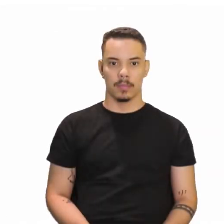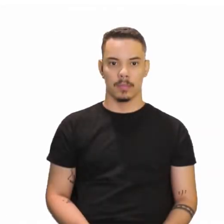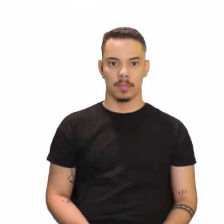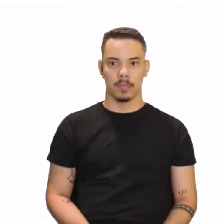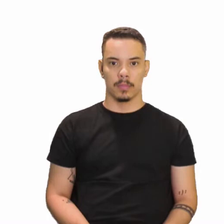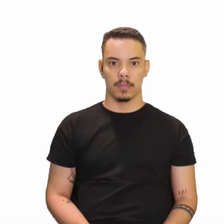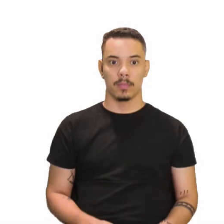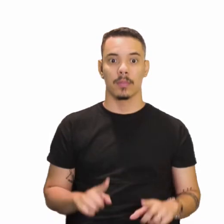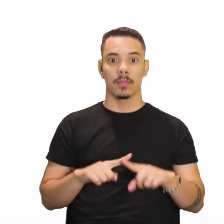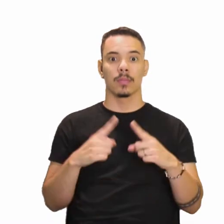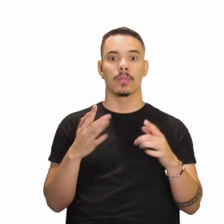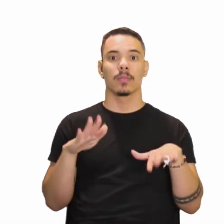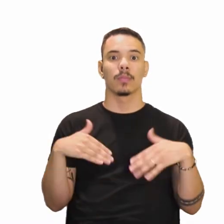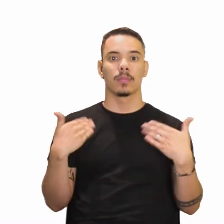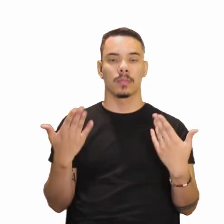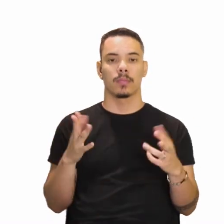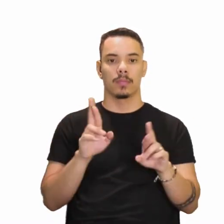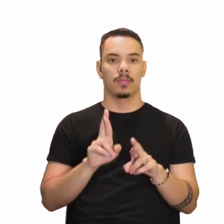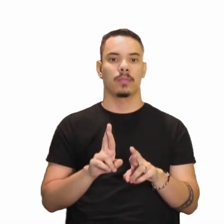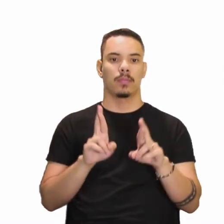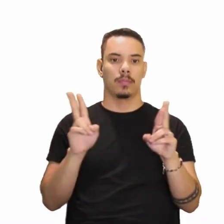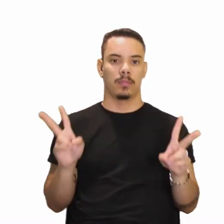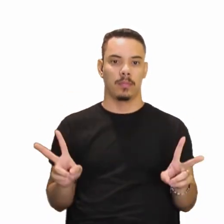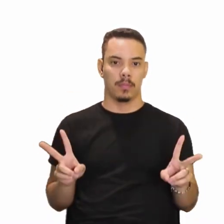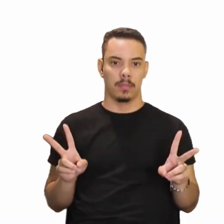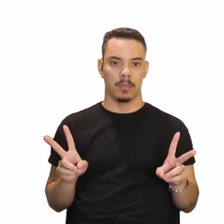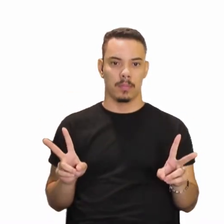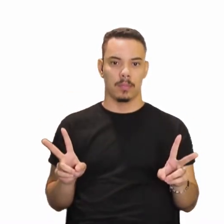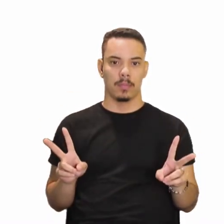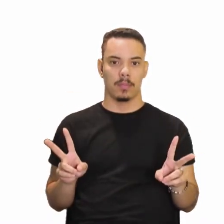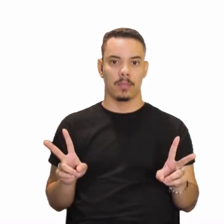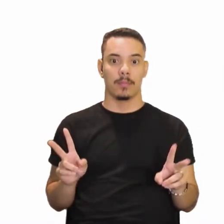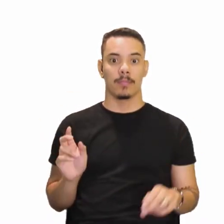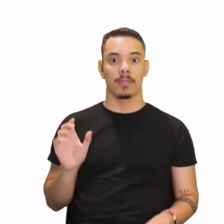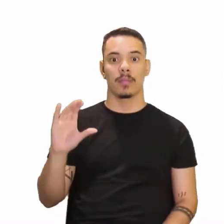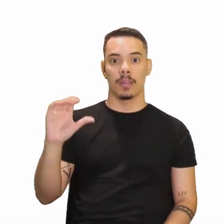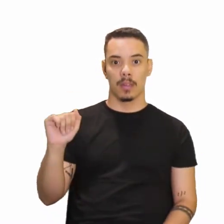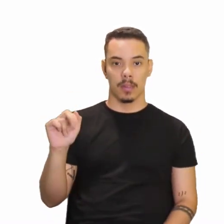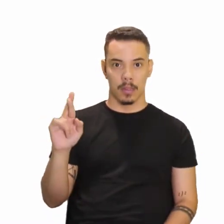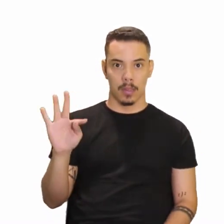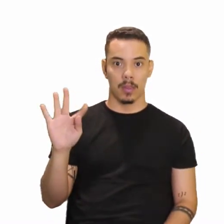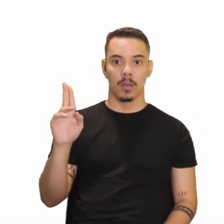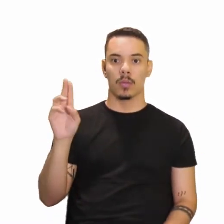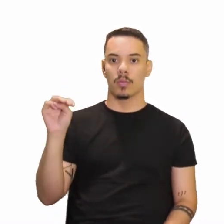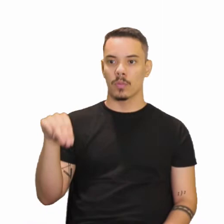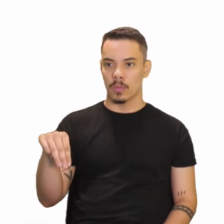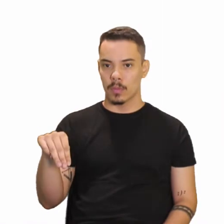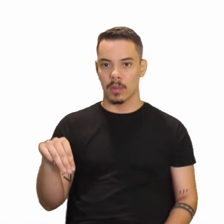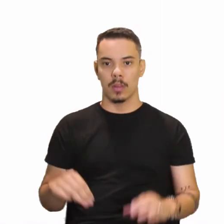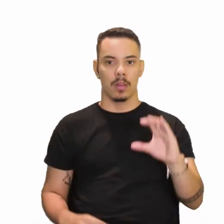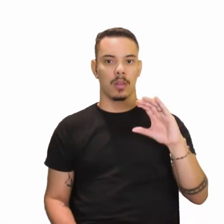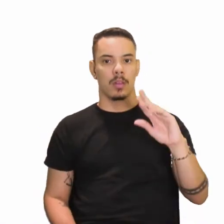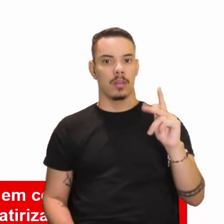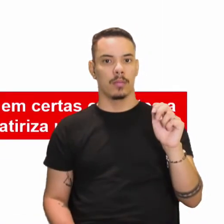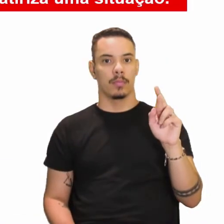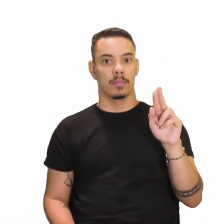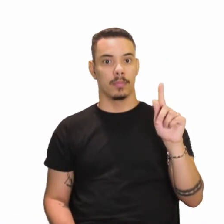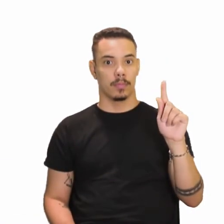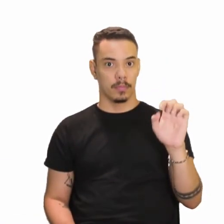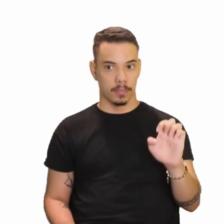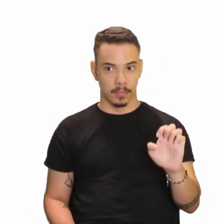e afinal qual é a diferença diferença entre Cartoon e